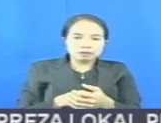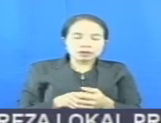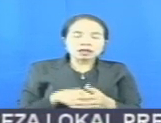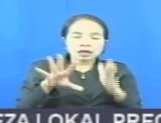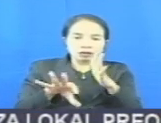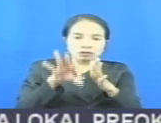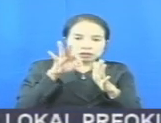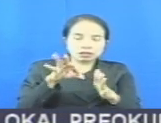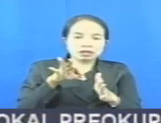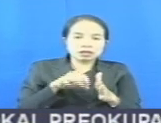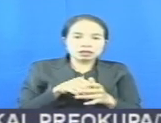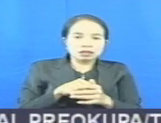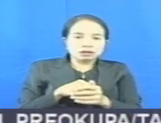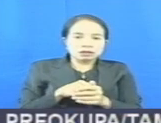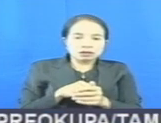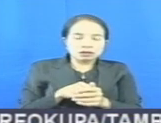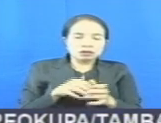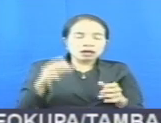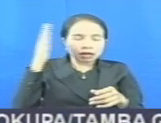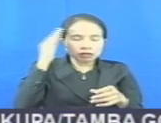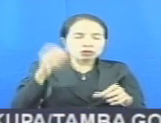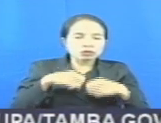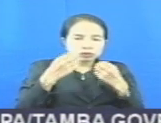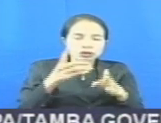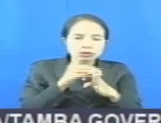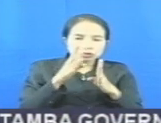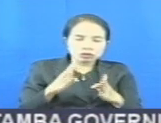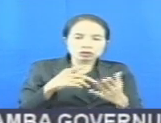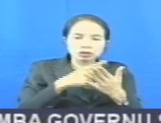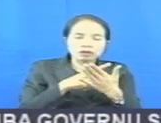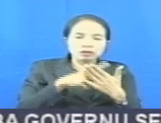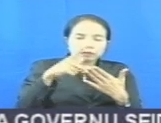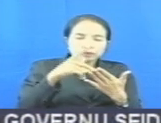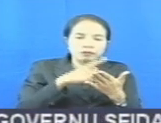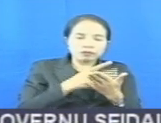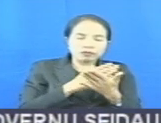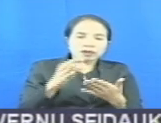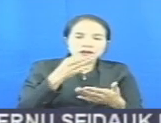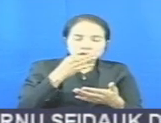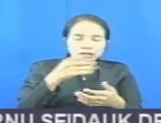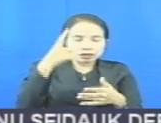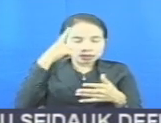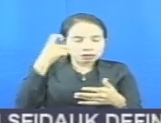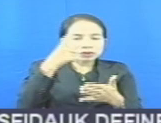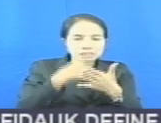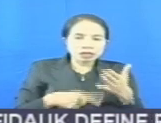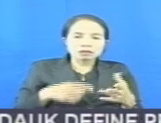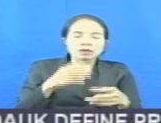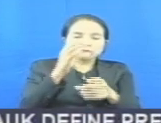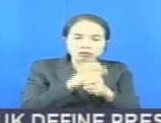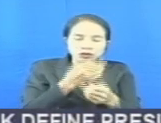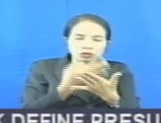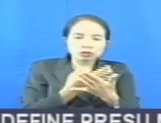A tu retan, razão rumo, o coordenador Cesta Básico, também sabe que a questão é de